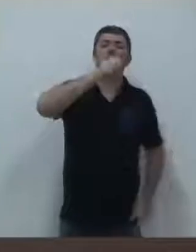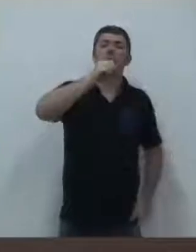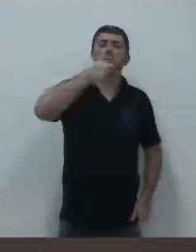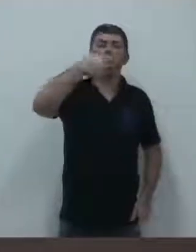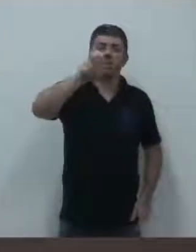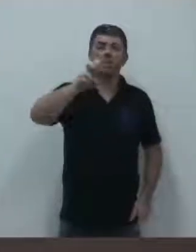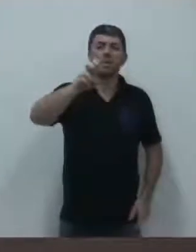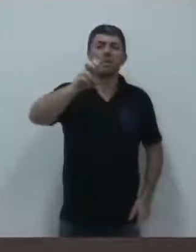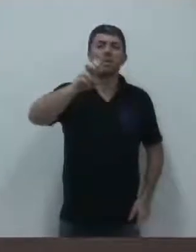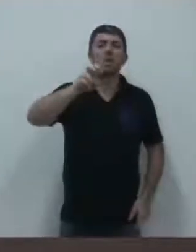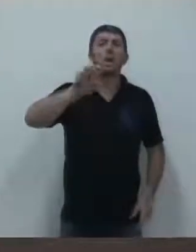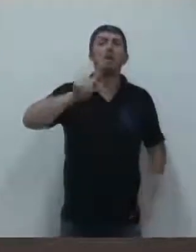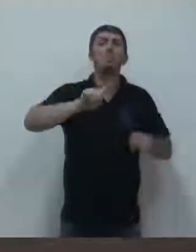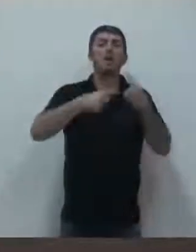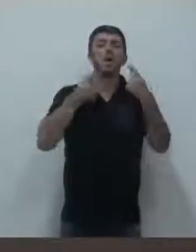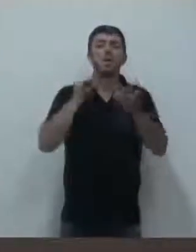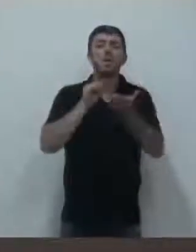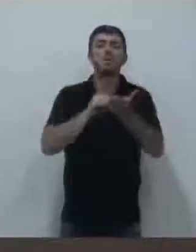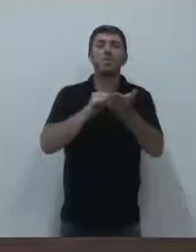interno, no mínimo,